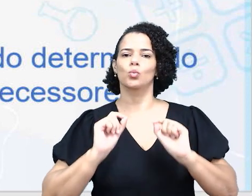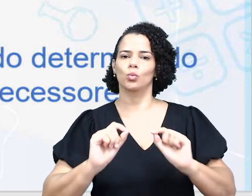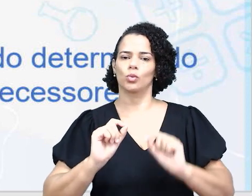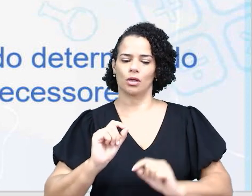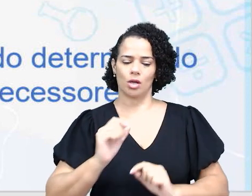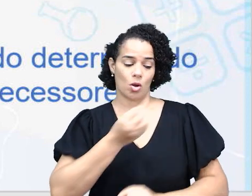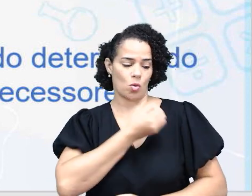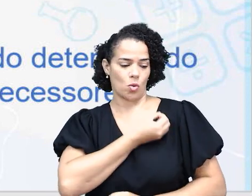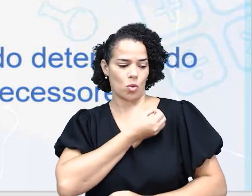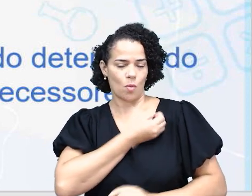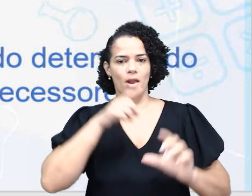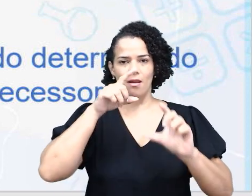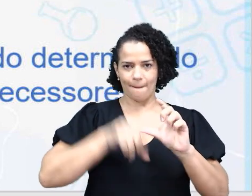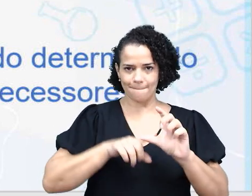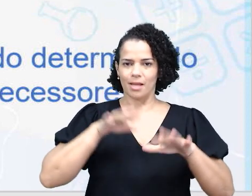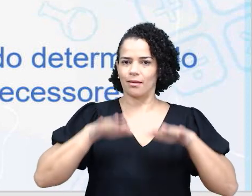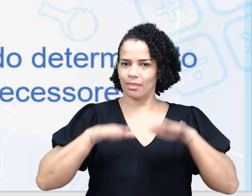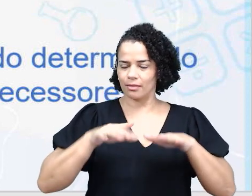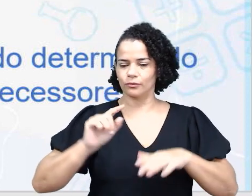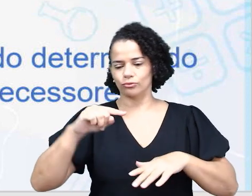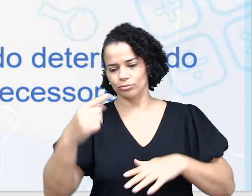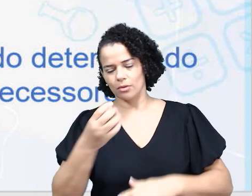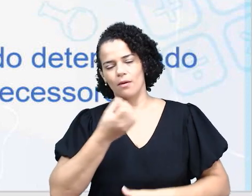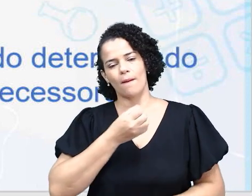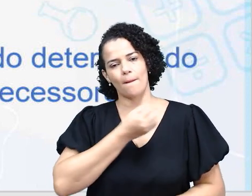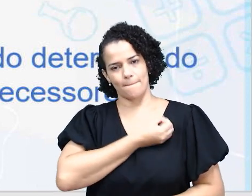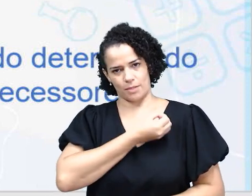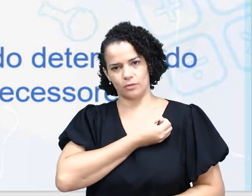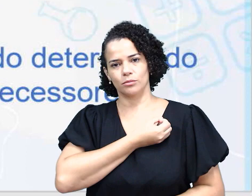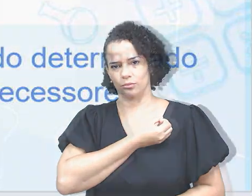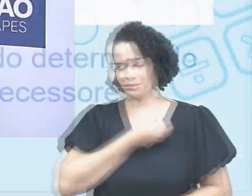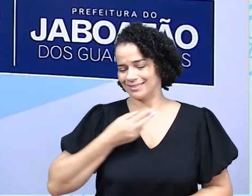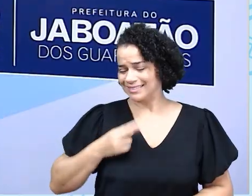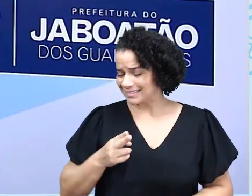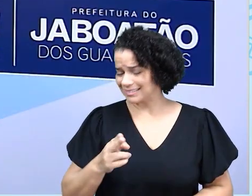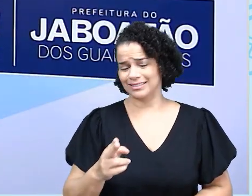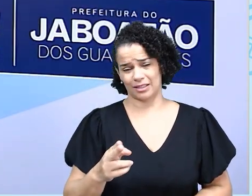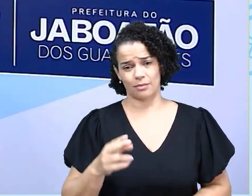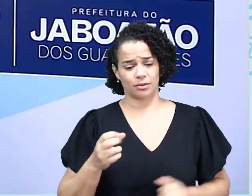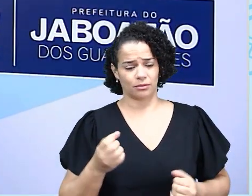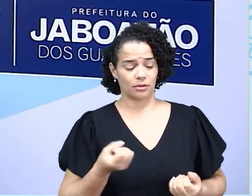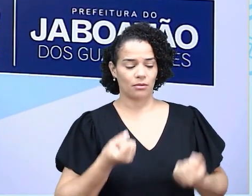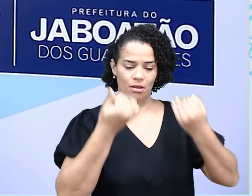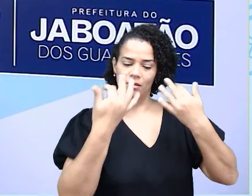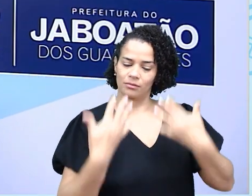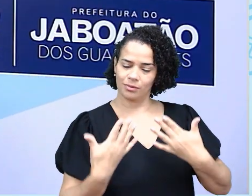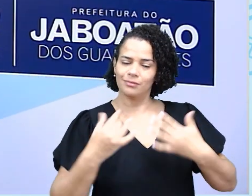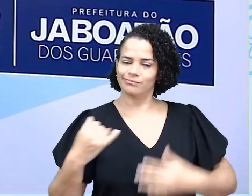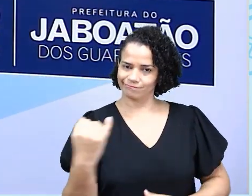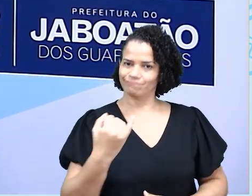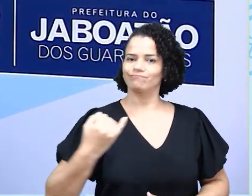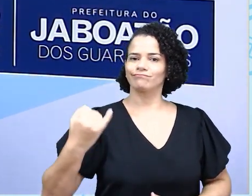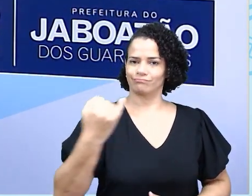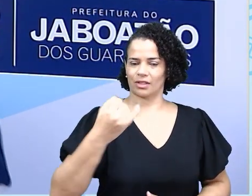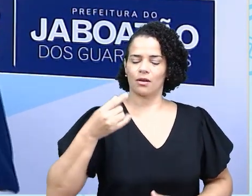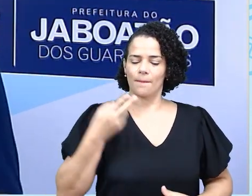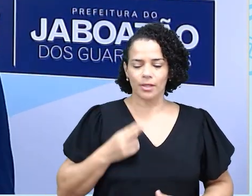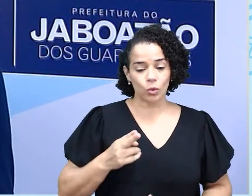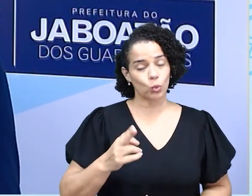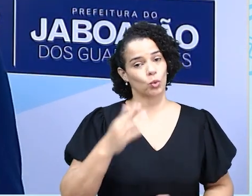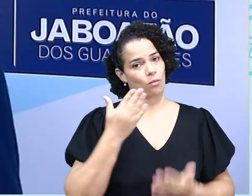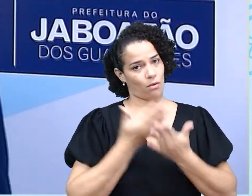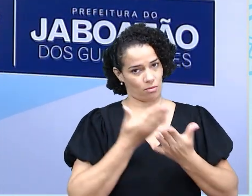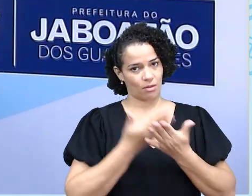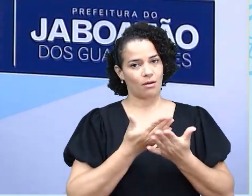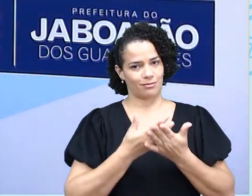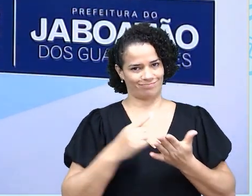dos números que estão antes dele, certo? Então essas definições são bastante importantes para a gente continuar a nossa aula.